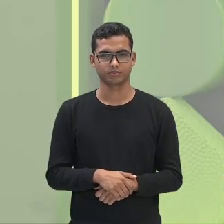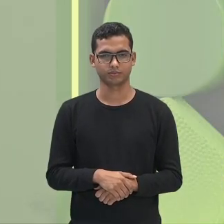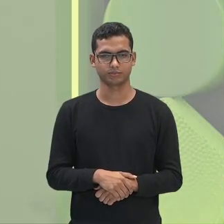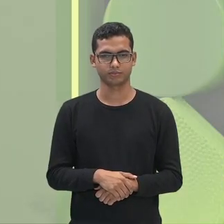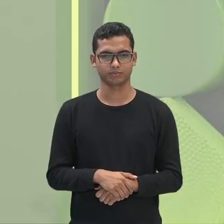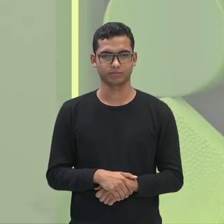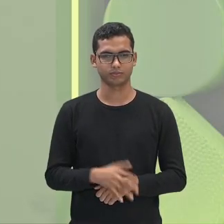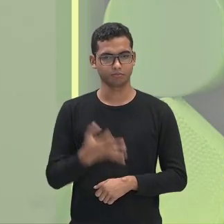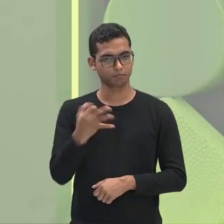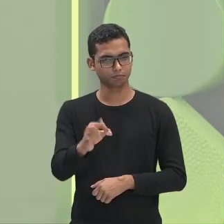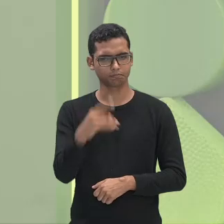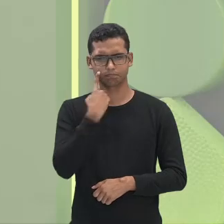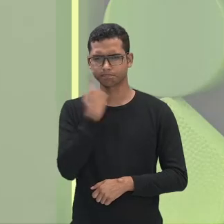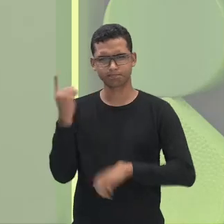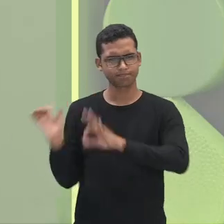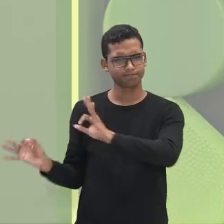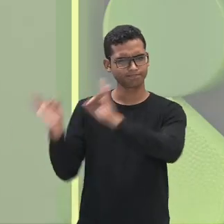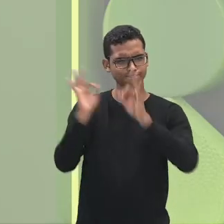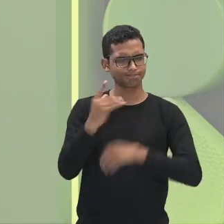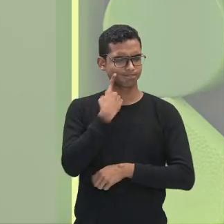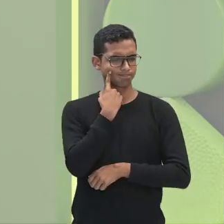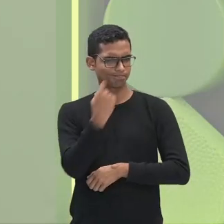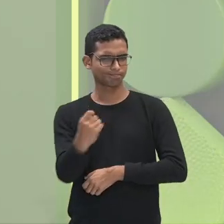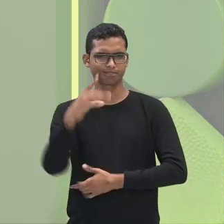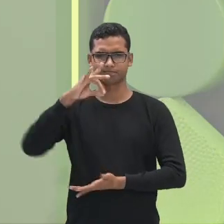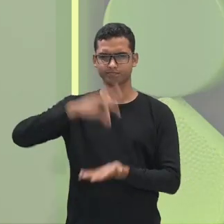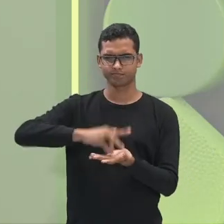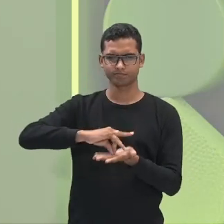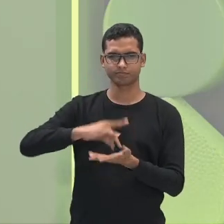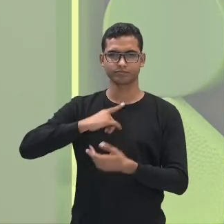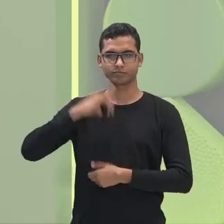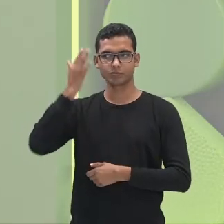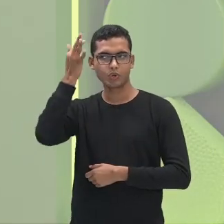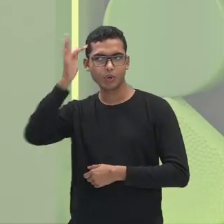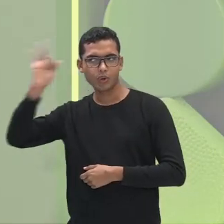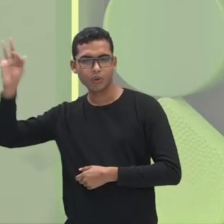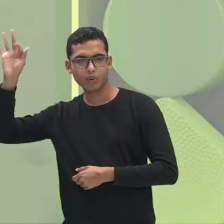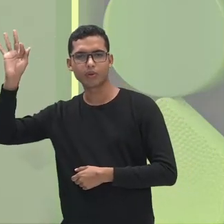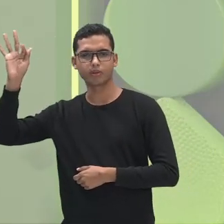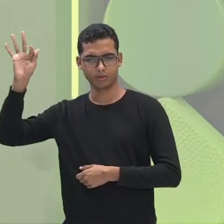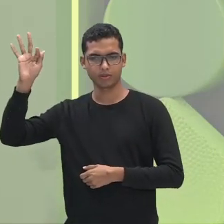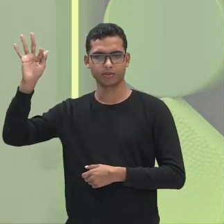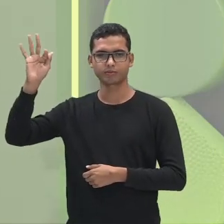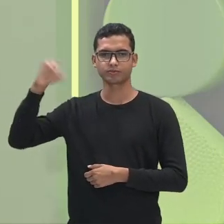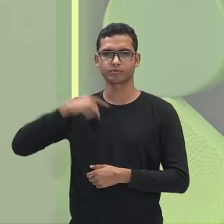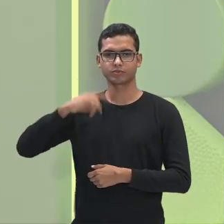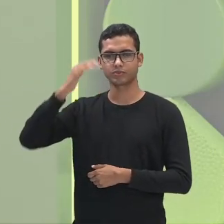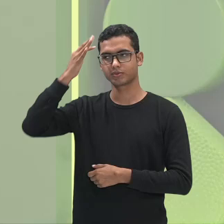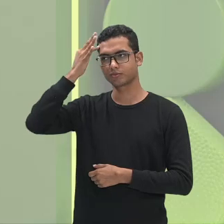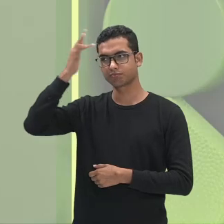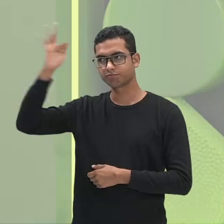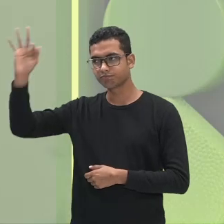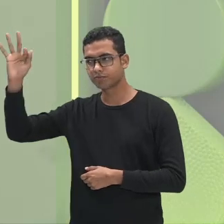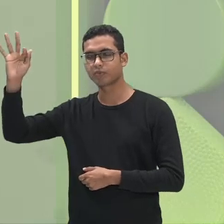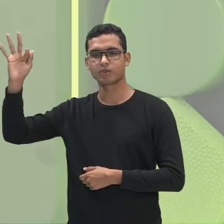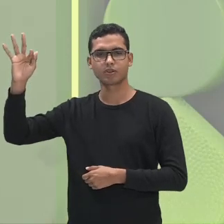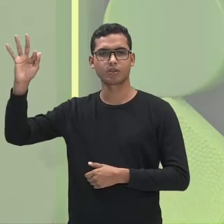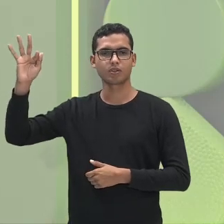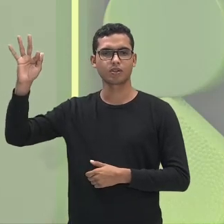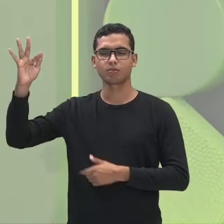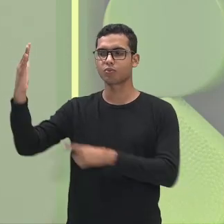Muito bem, viram aí como é interessante a filosofia que nos mostrou como